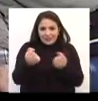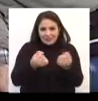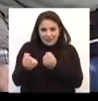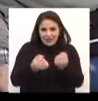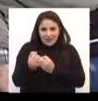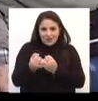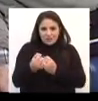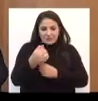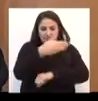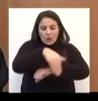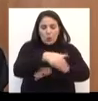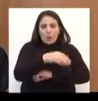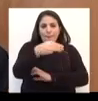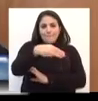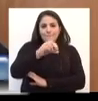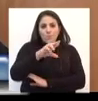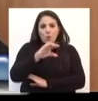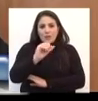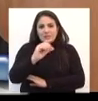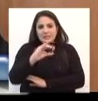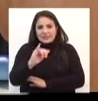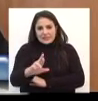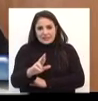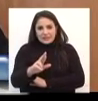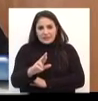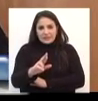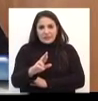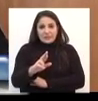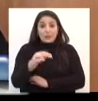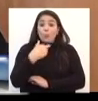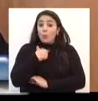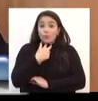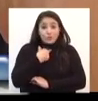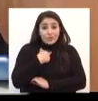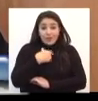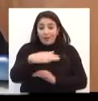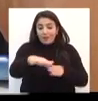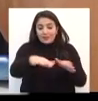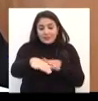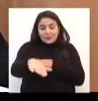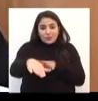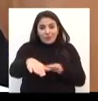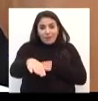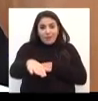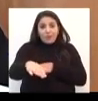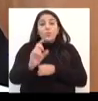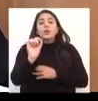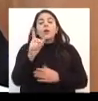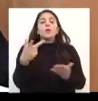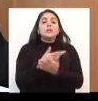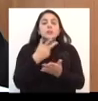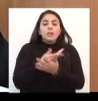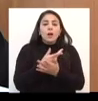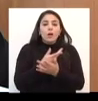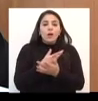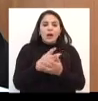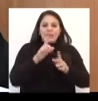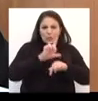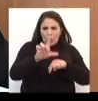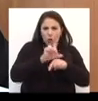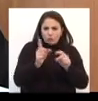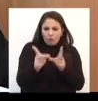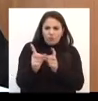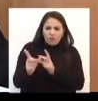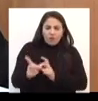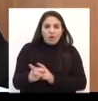Mota Fortes. O comércio ali praticamente morreu, porque ficou sem via de acesso. Então foi a nossa